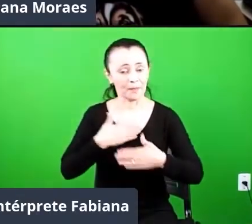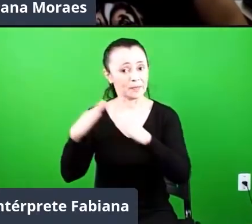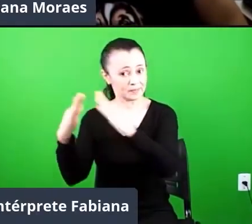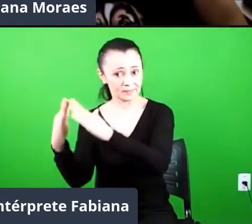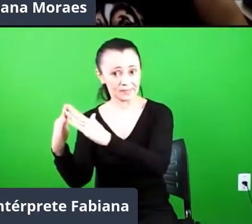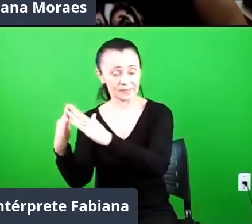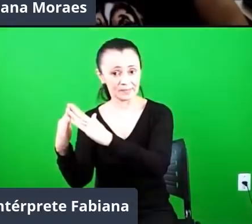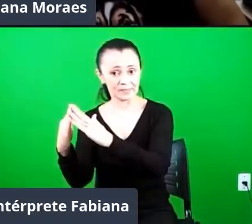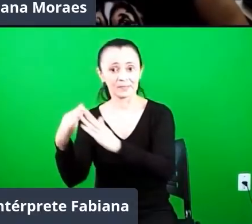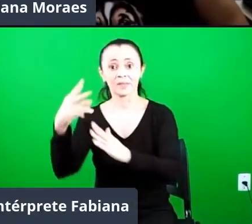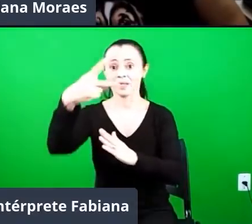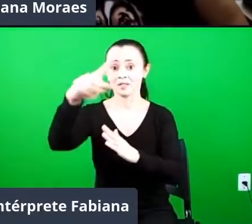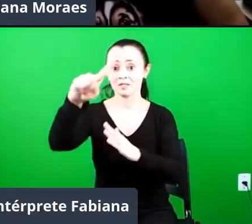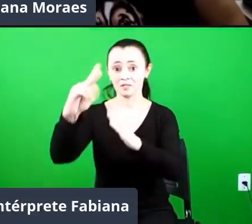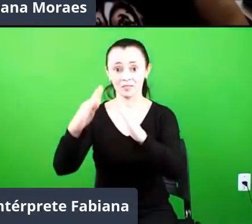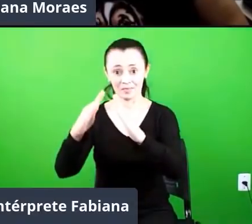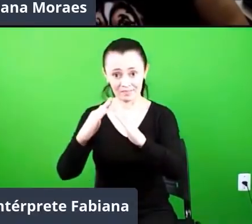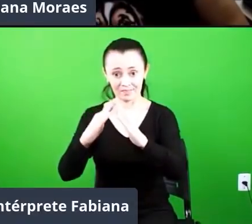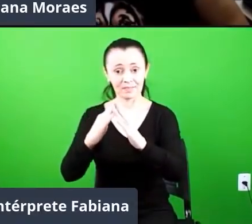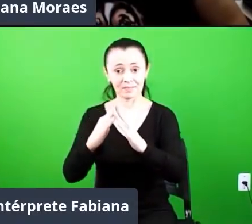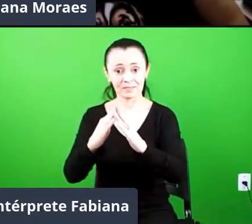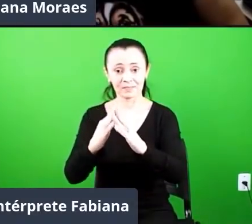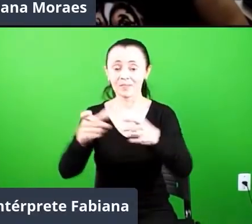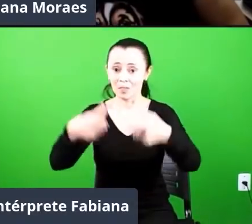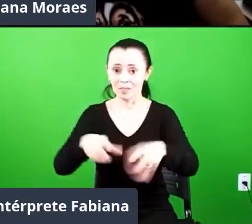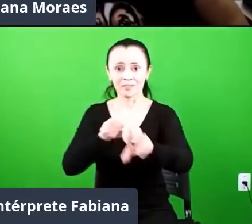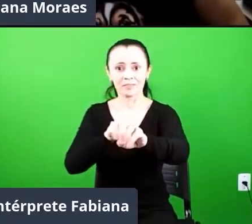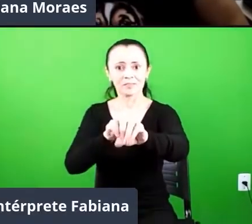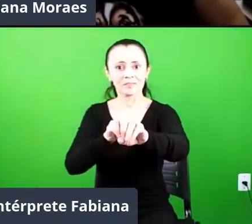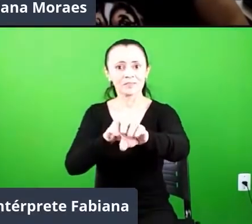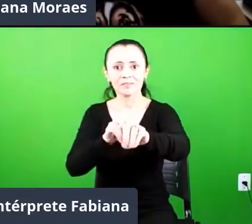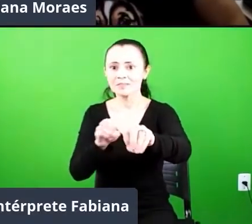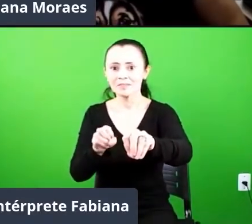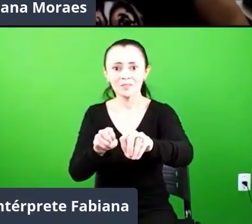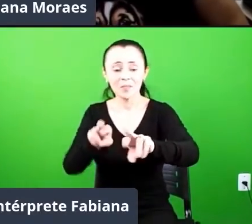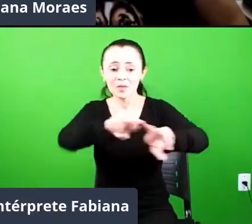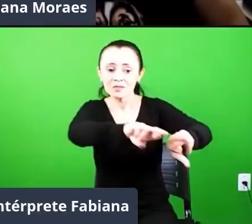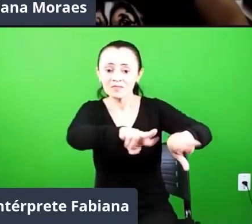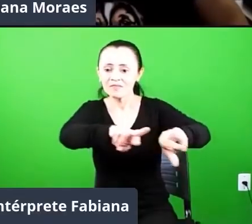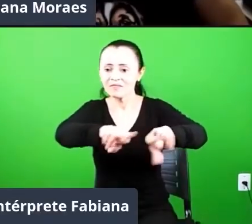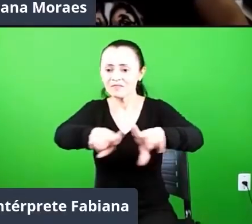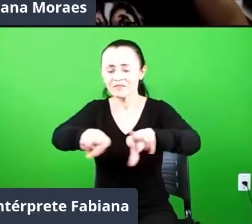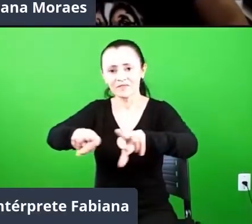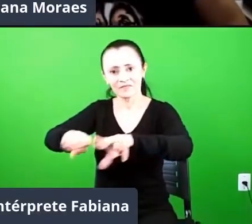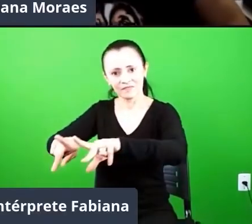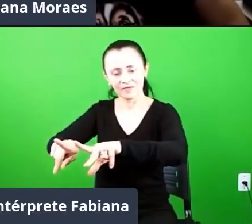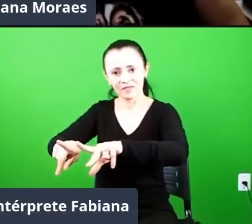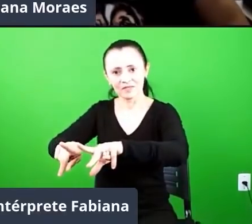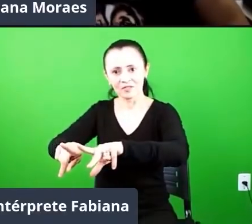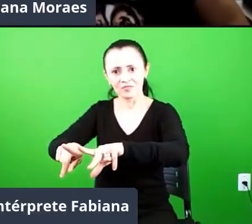a sua casa é um espaço onde acontece educação, e das mais diferentes formas possíveis, com os mais métodos,